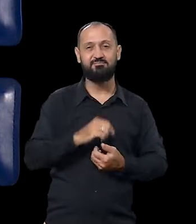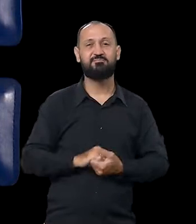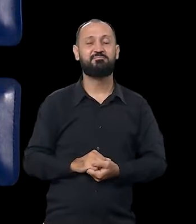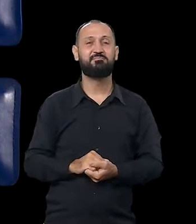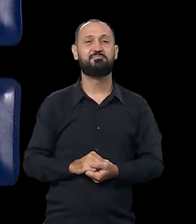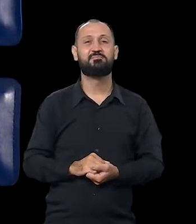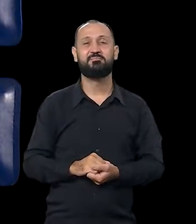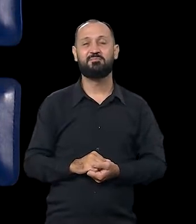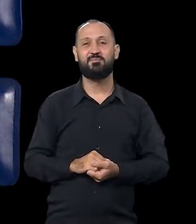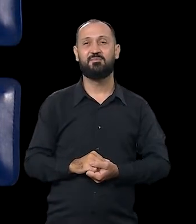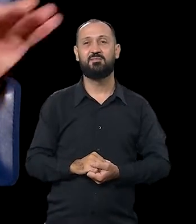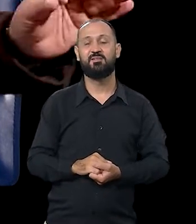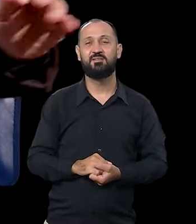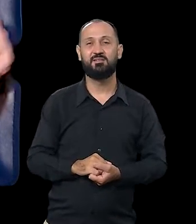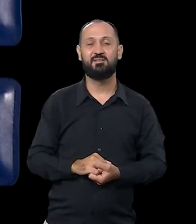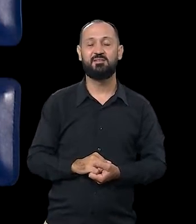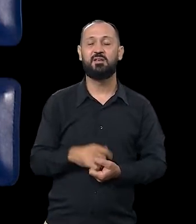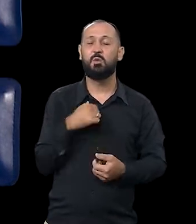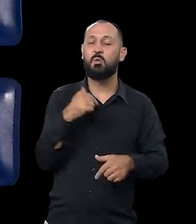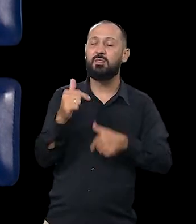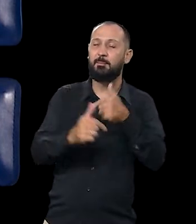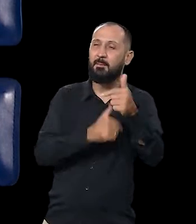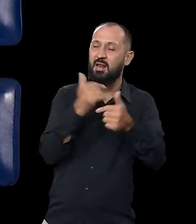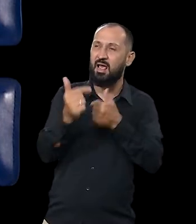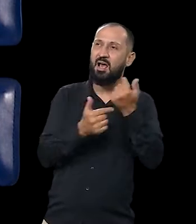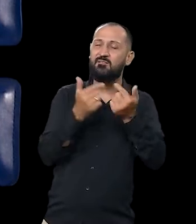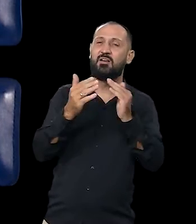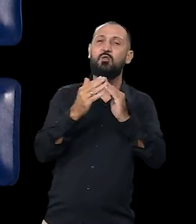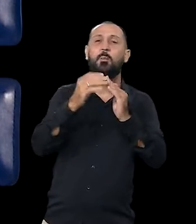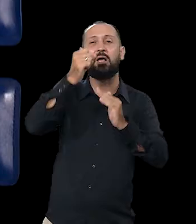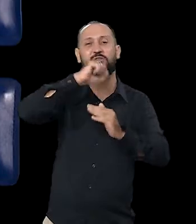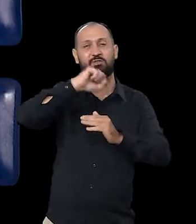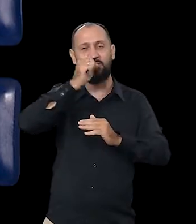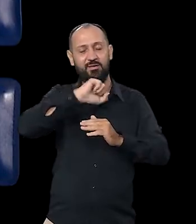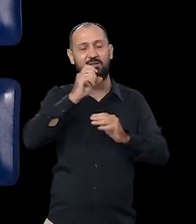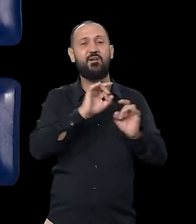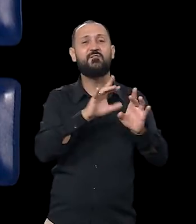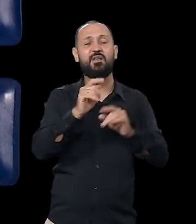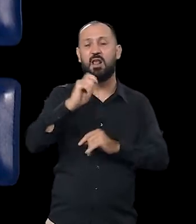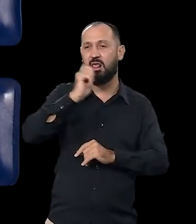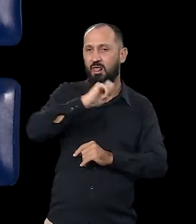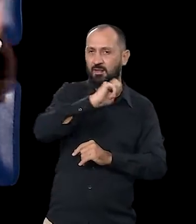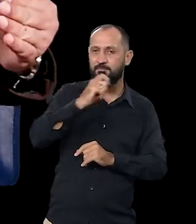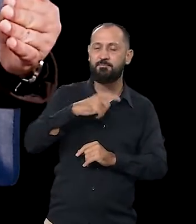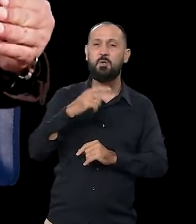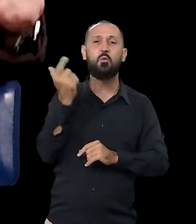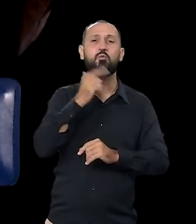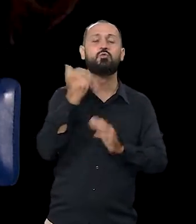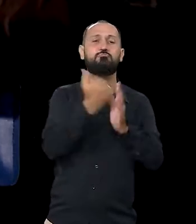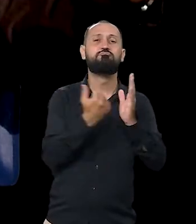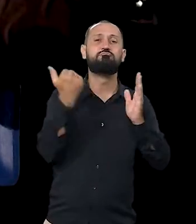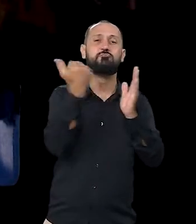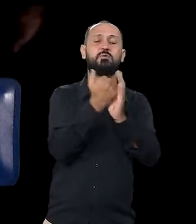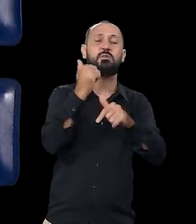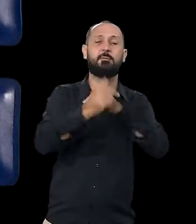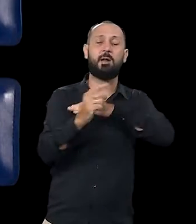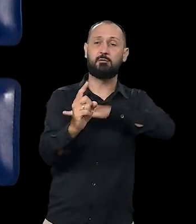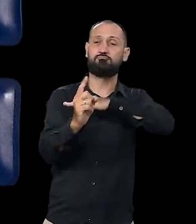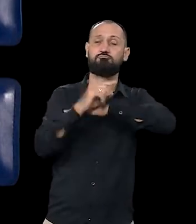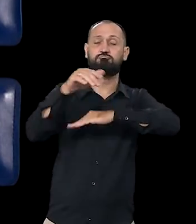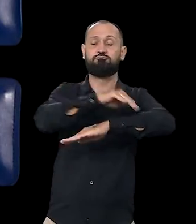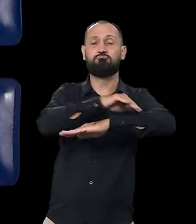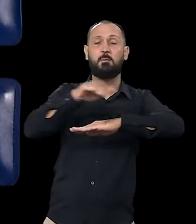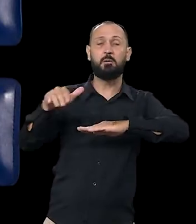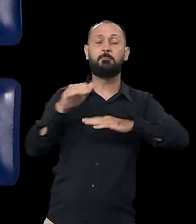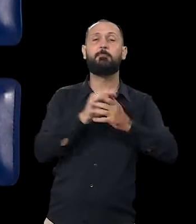muito interessante. Eu trabalhava numa sorveteria, vendia picolé na rua, ganhei uma promoção, fui trabalhar no balcão